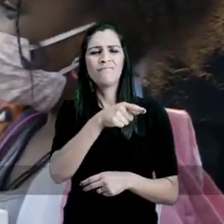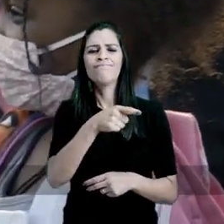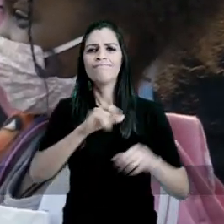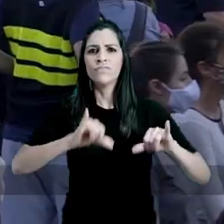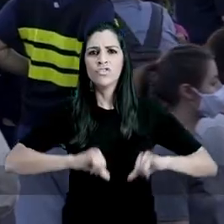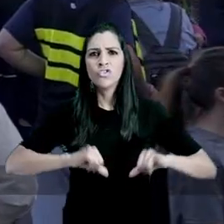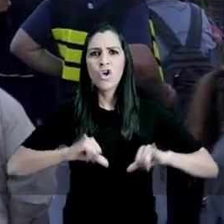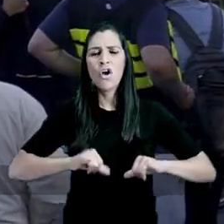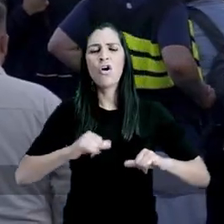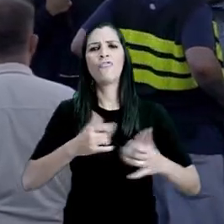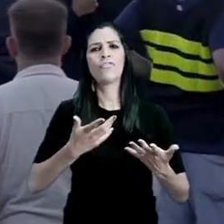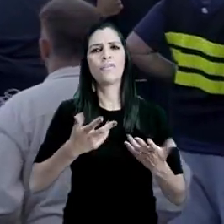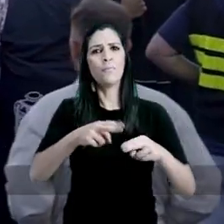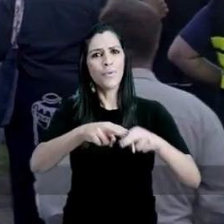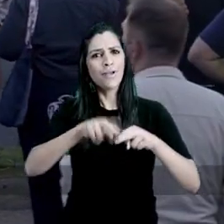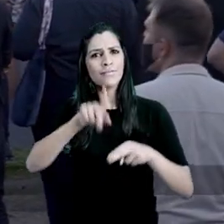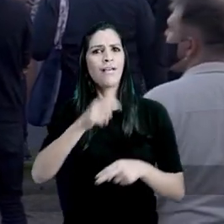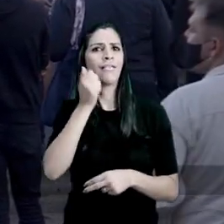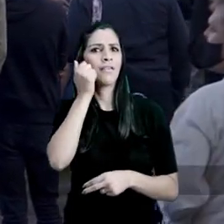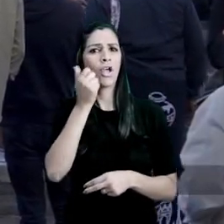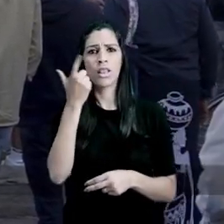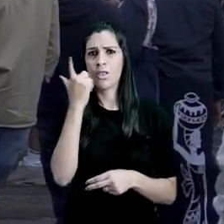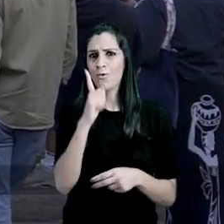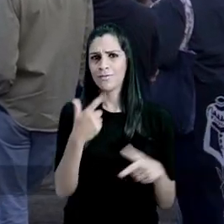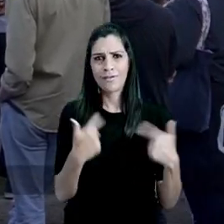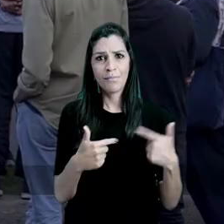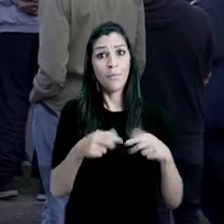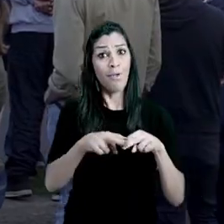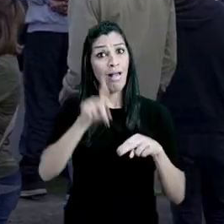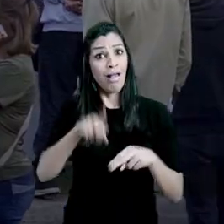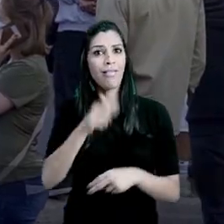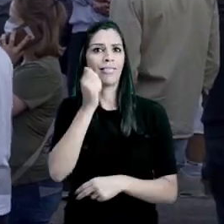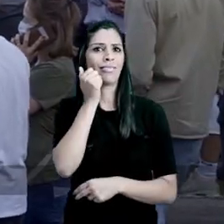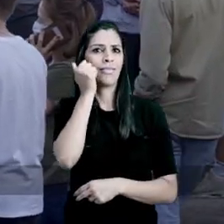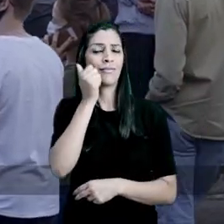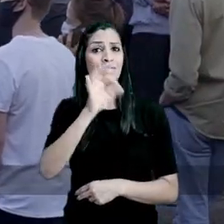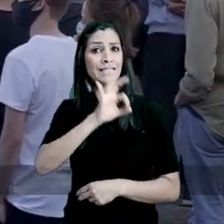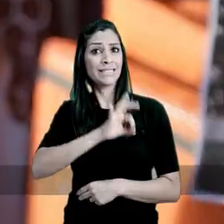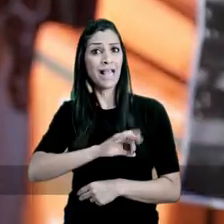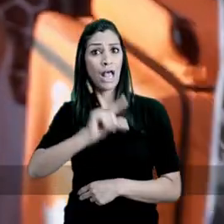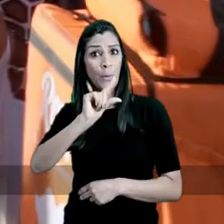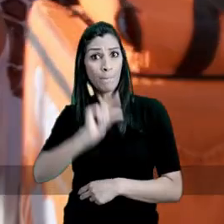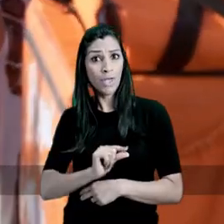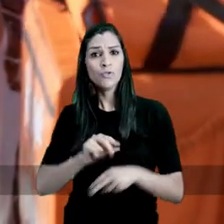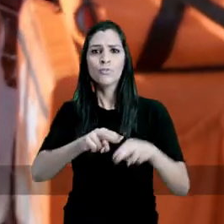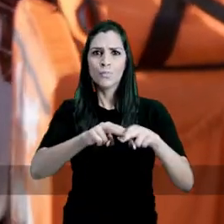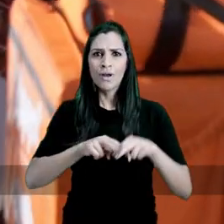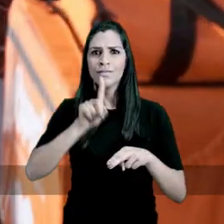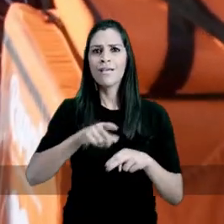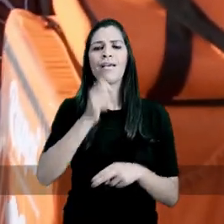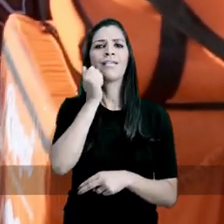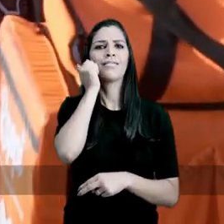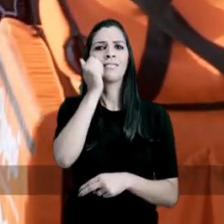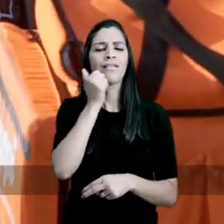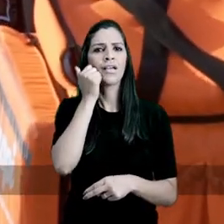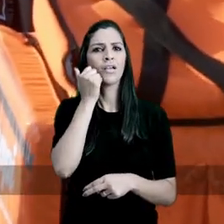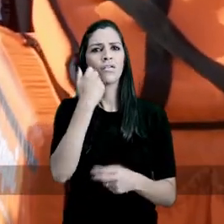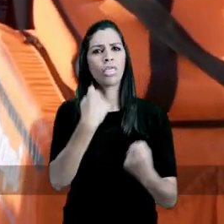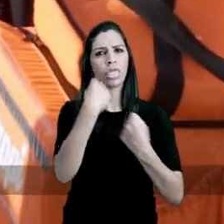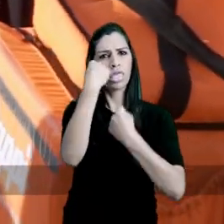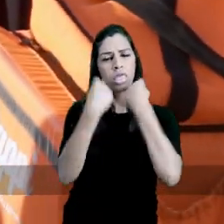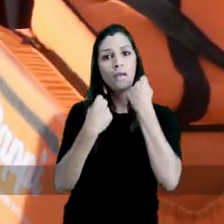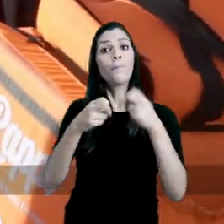são humilhadas porque são negras. Não conseguem emprego porque são negras. Ganham menos porque são negras.